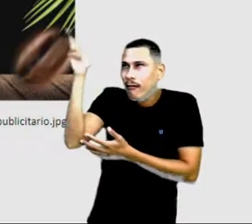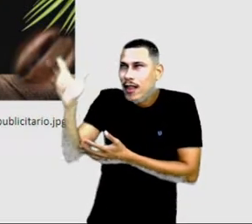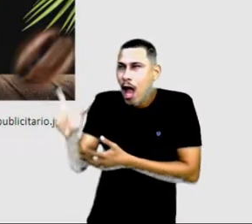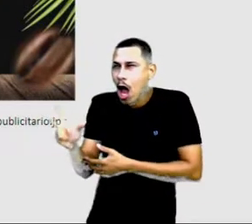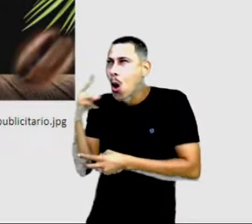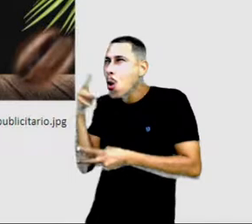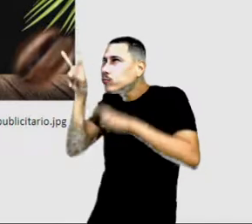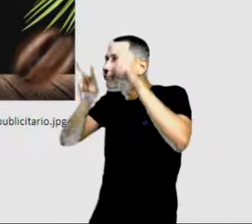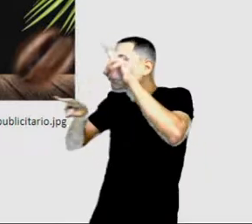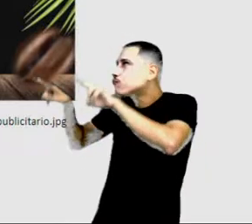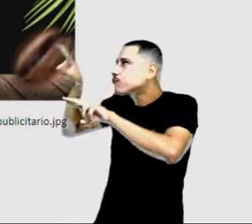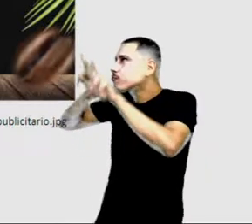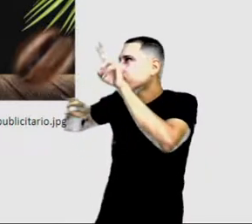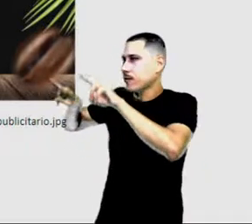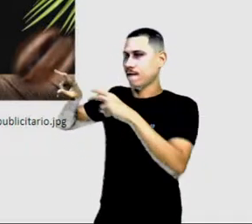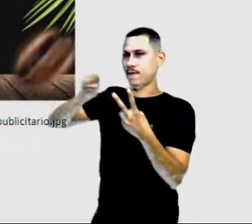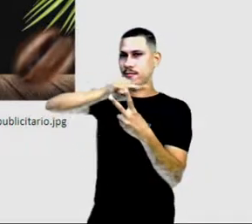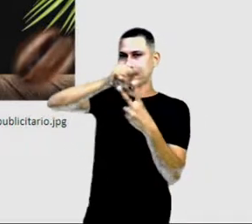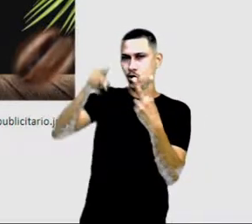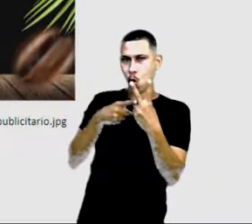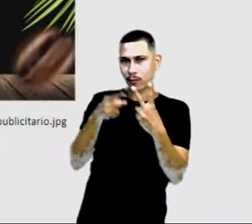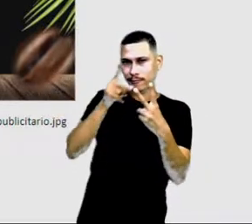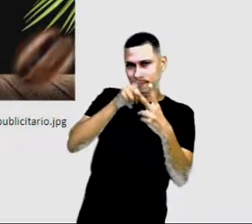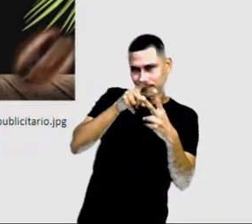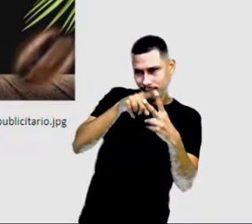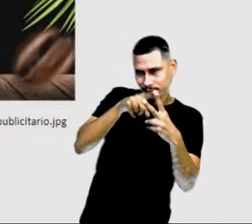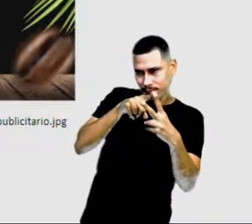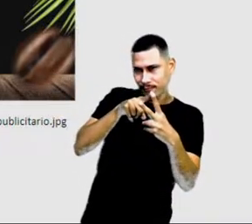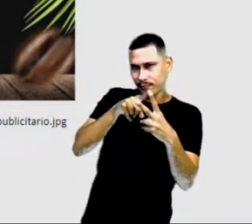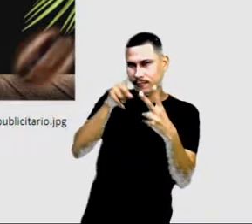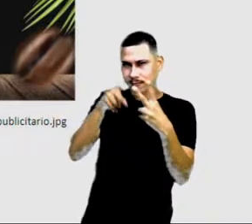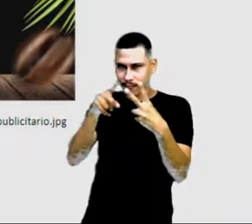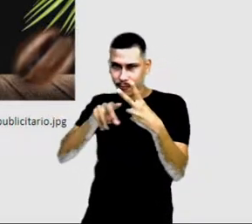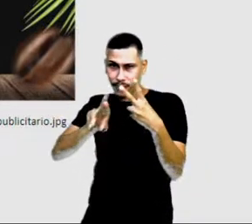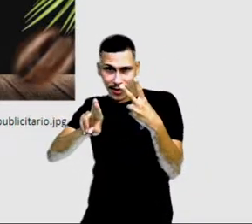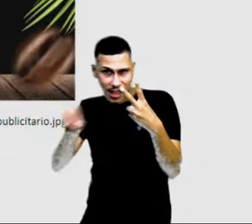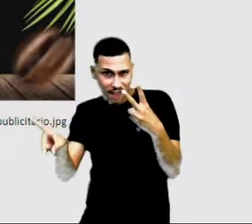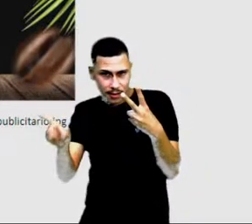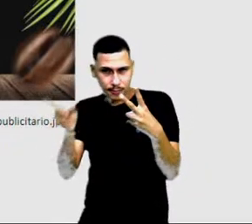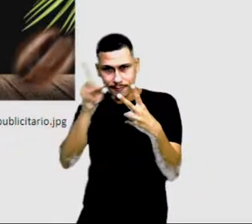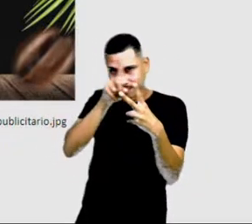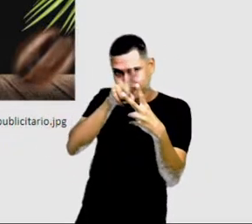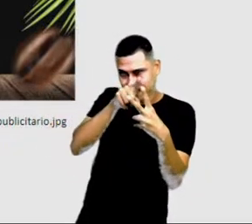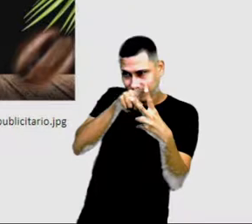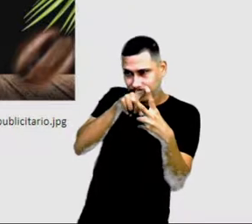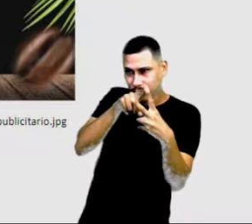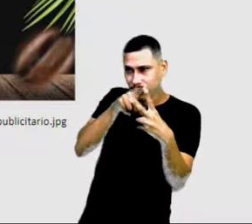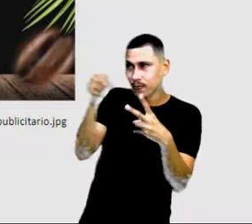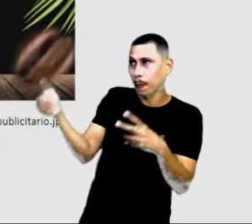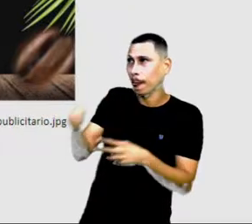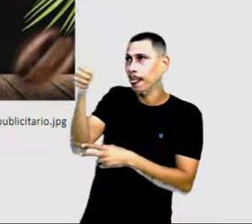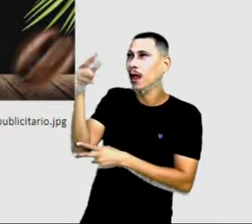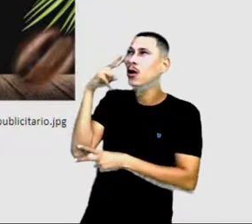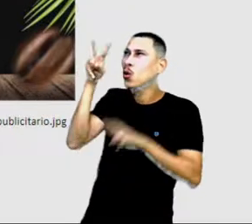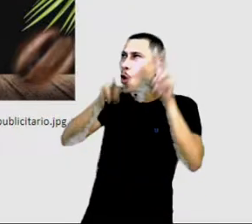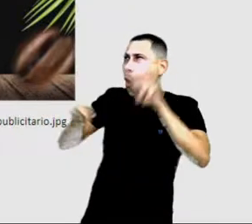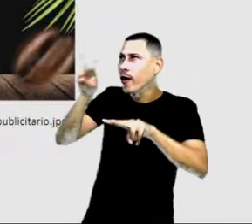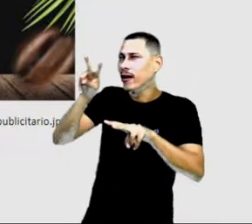aqui essas duas. Uma é propaganda e a outra é publicidade. A primeira tem ali, ó, o lixo é